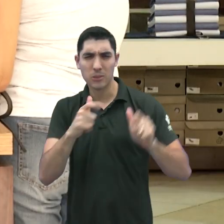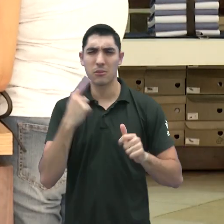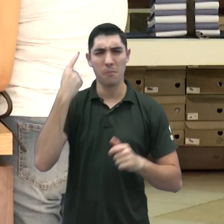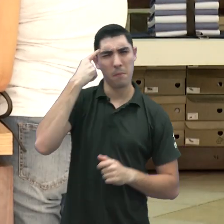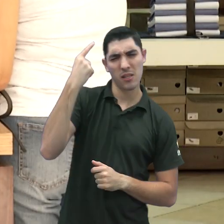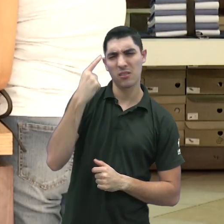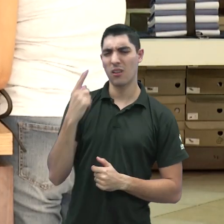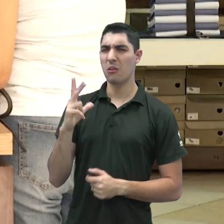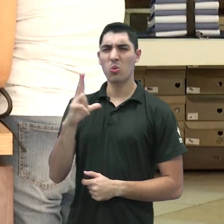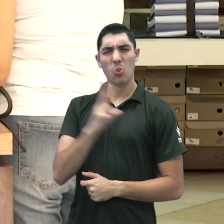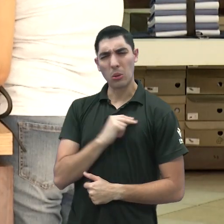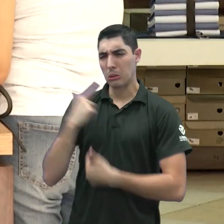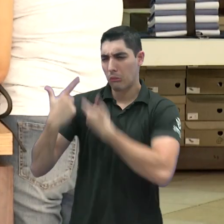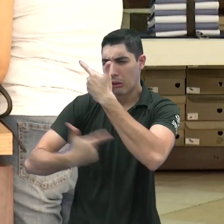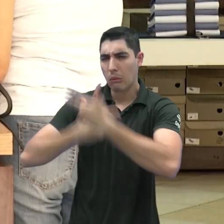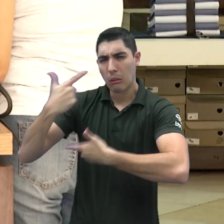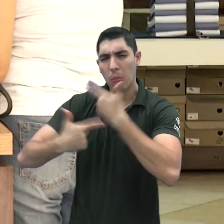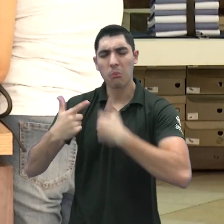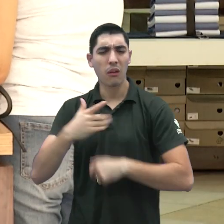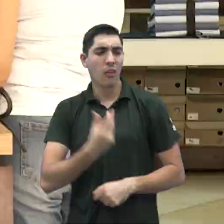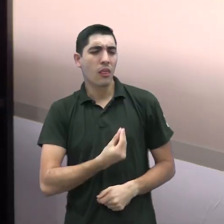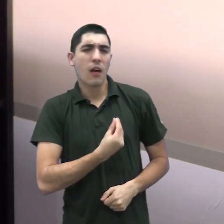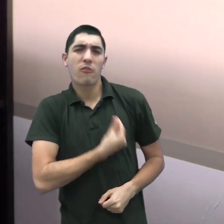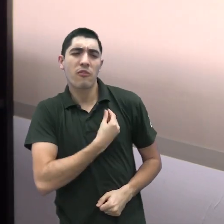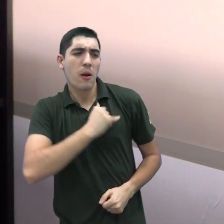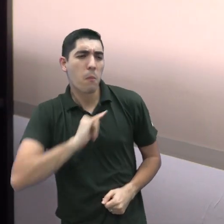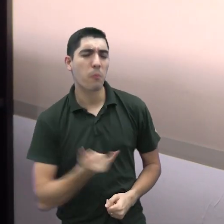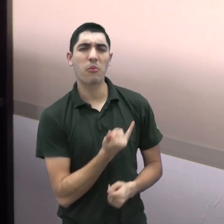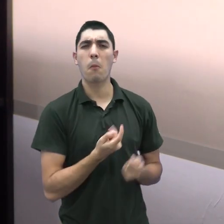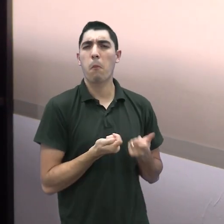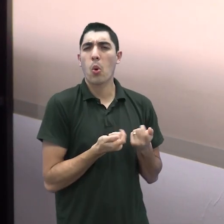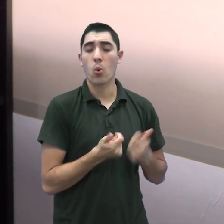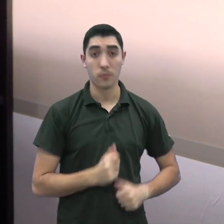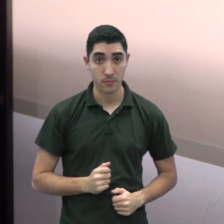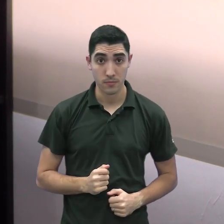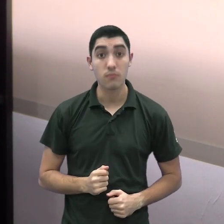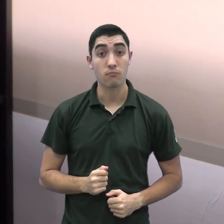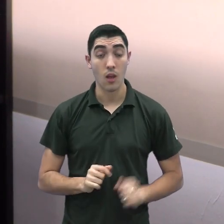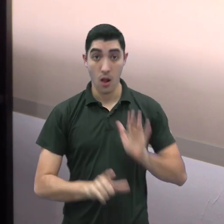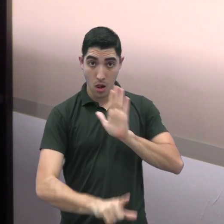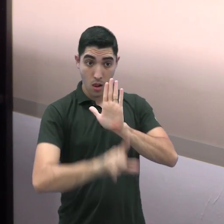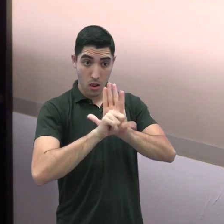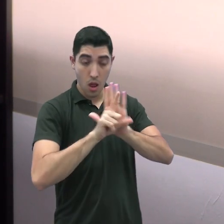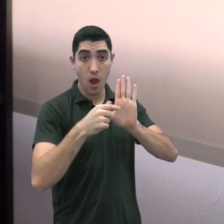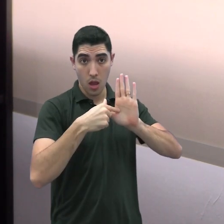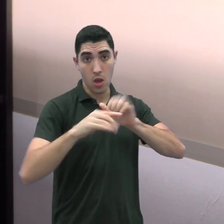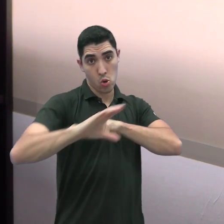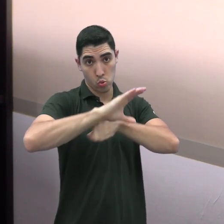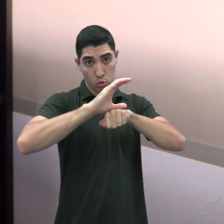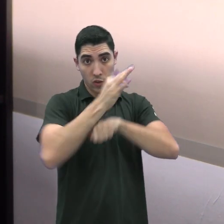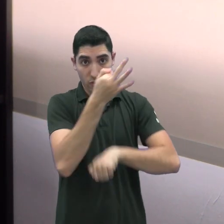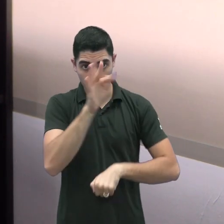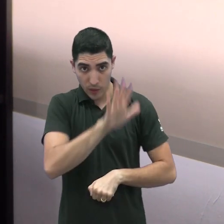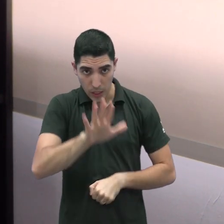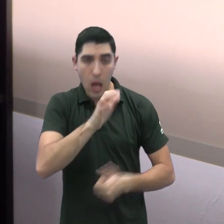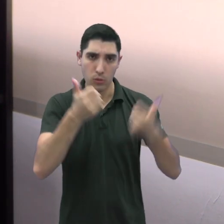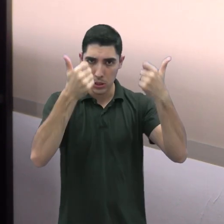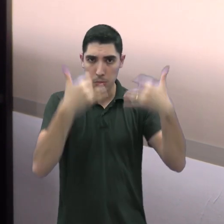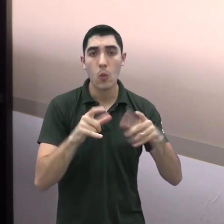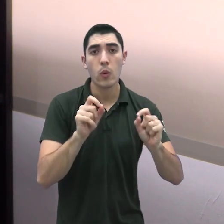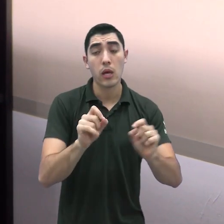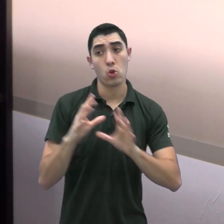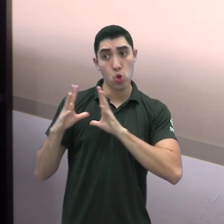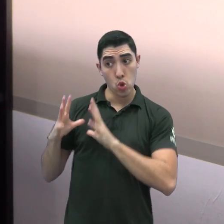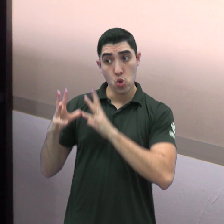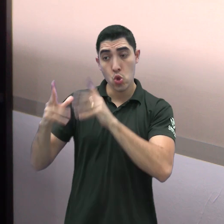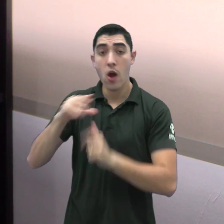tempo de mais trabalhando para tempo de menos vivendo? Os requisitos legais para 6x1 estão previstos na Constituição Federal.